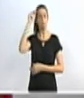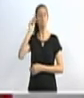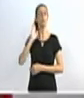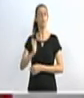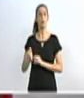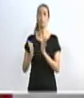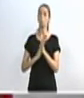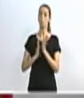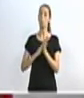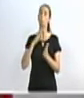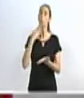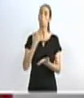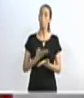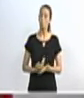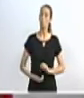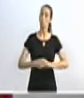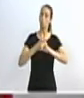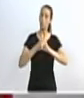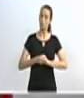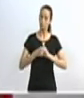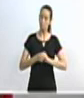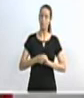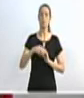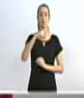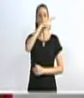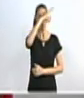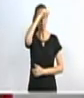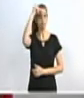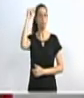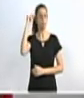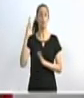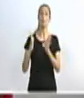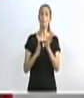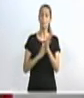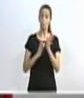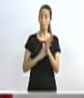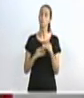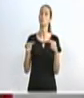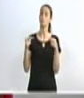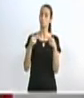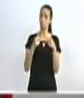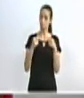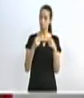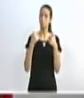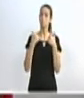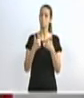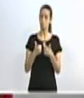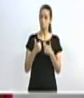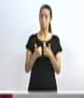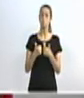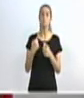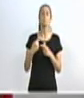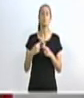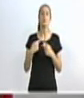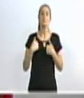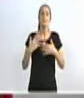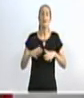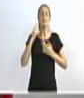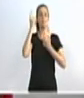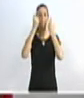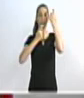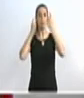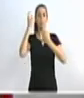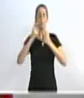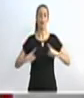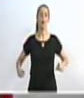impressionante, parabéns. A proposta faz muito sentido. essa questão de você não se preocupar com a